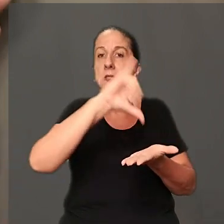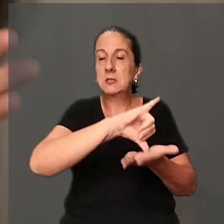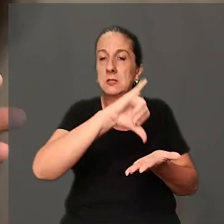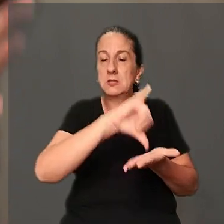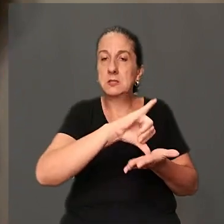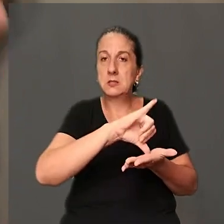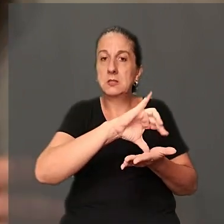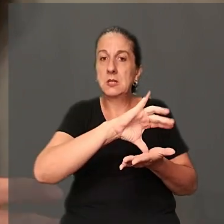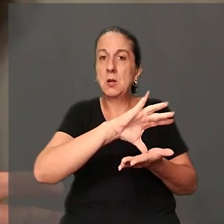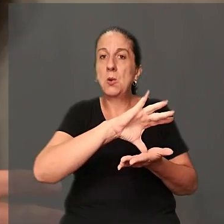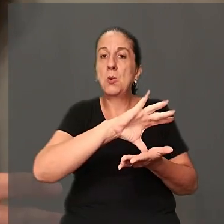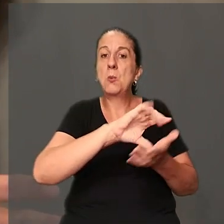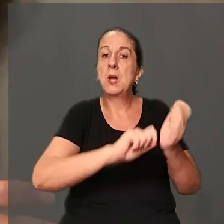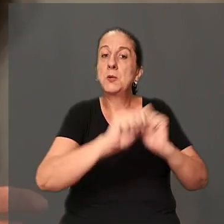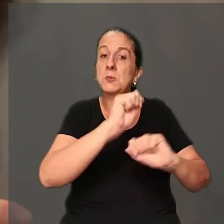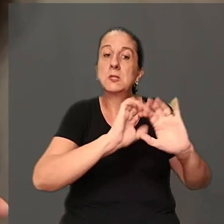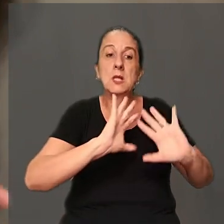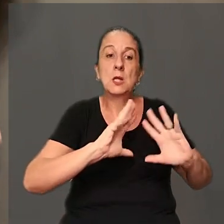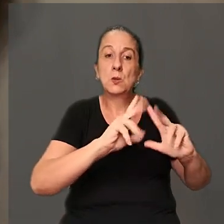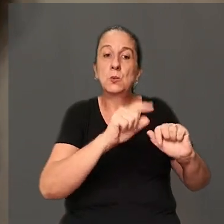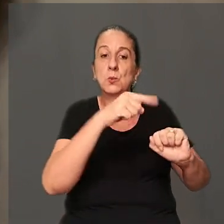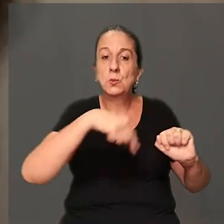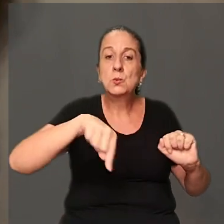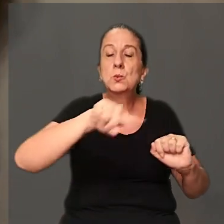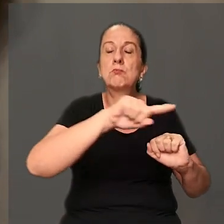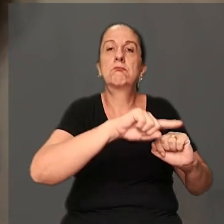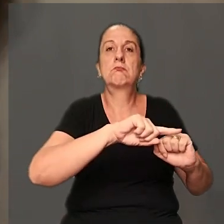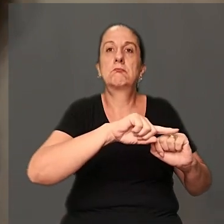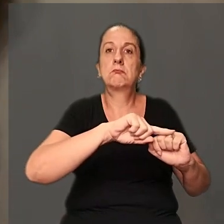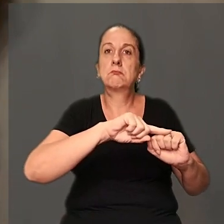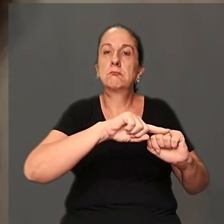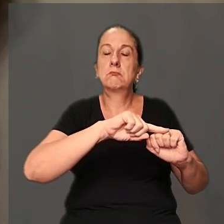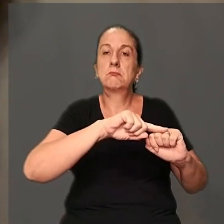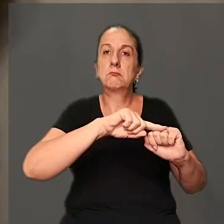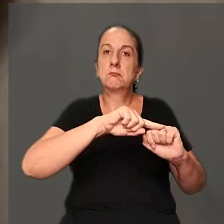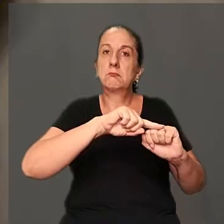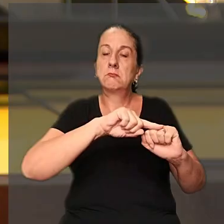central para administrar tudo isso e